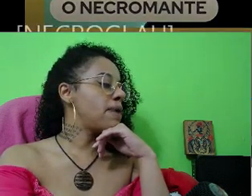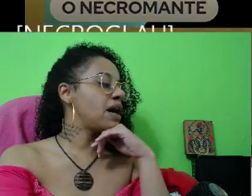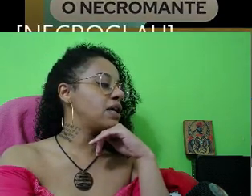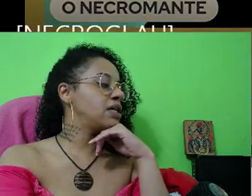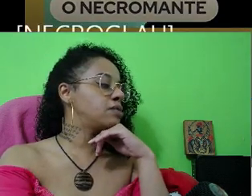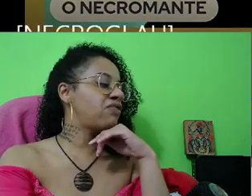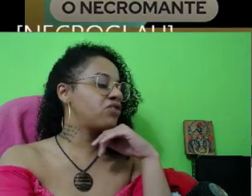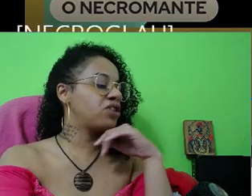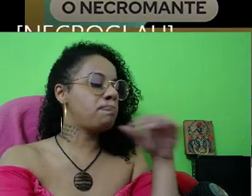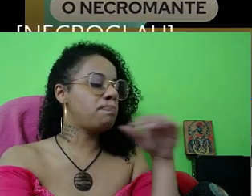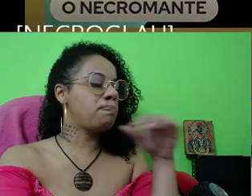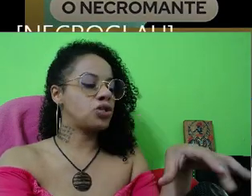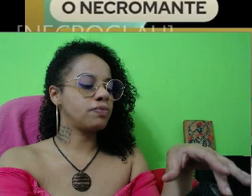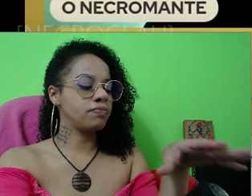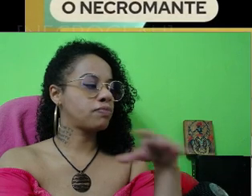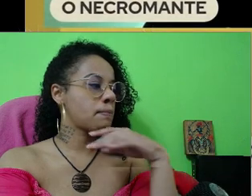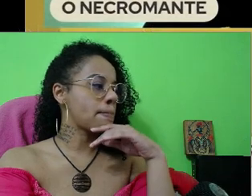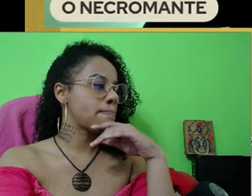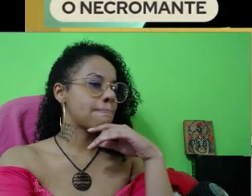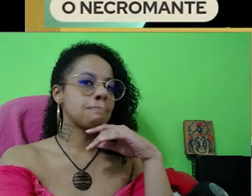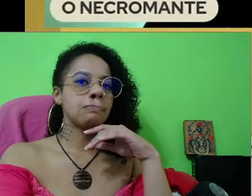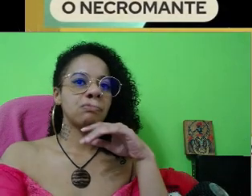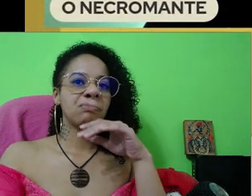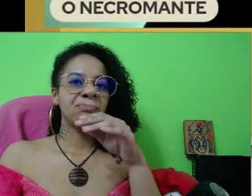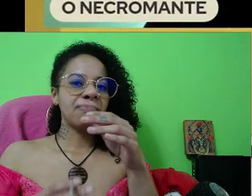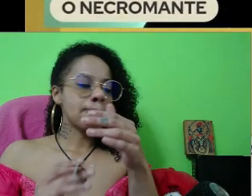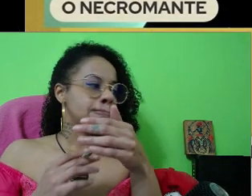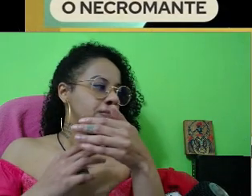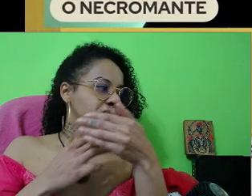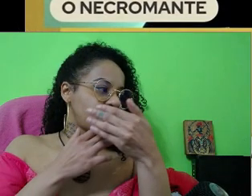mas por favor a ponte